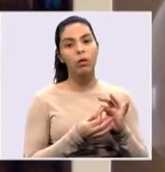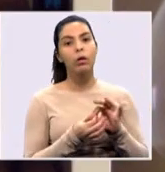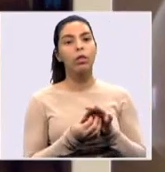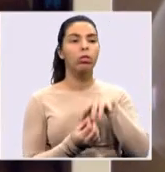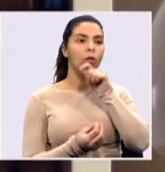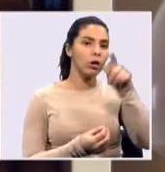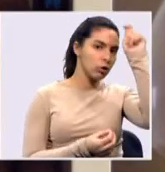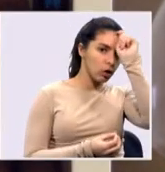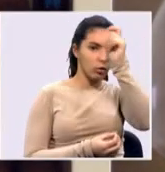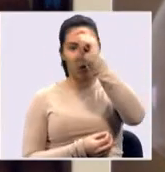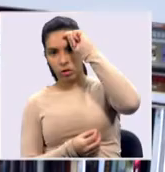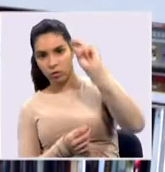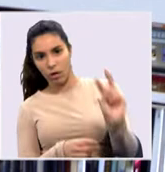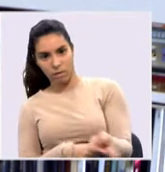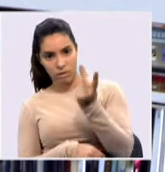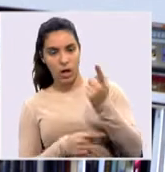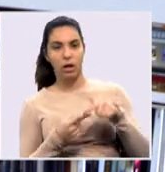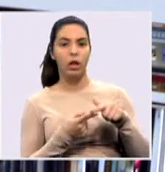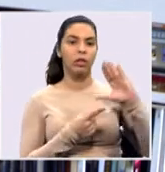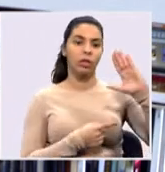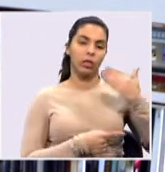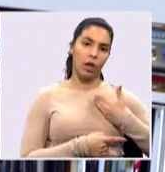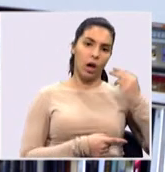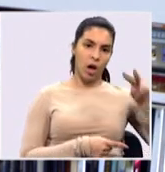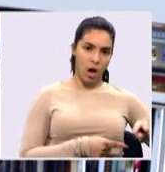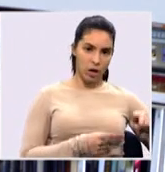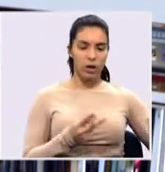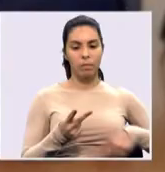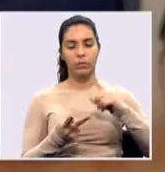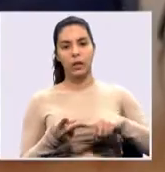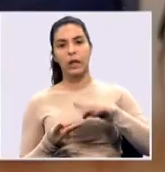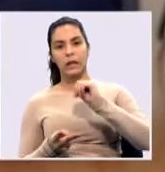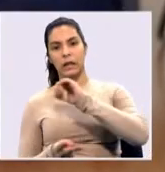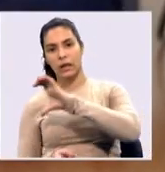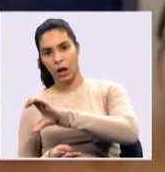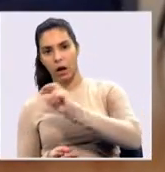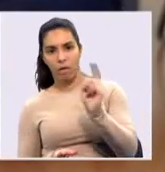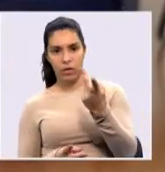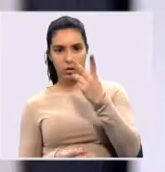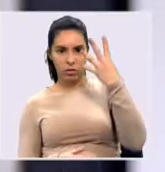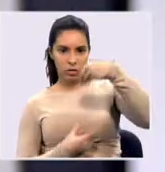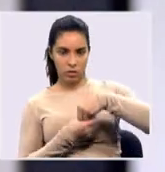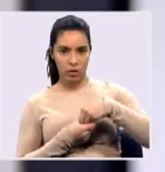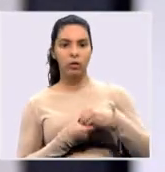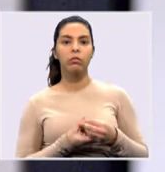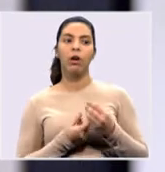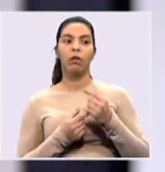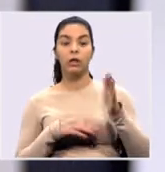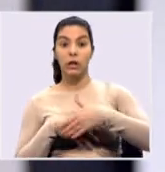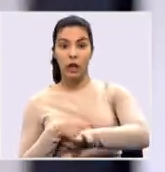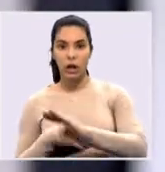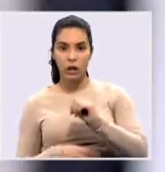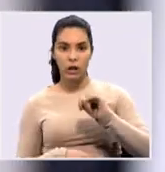no mestrado consegui fazer dois estágios, no Diário de Notícias e na SIC. Quando saí da SIC